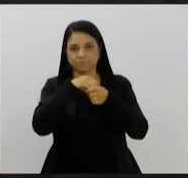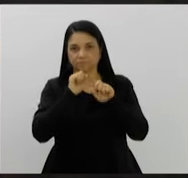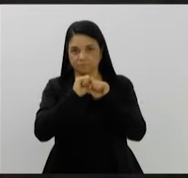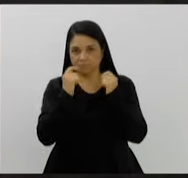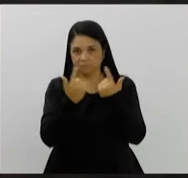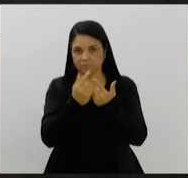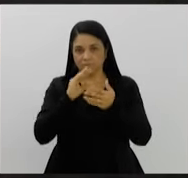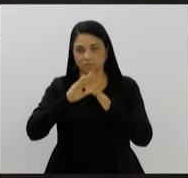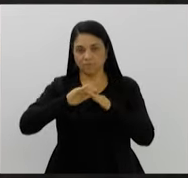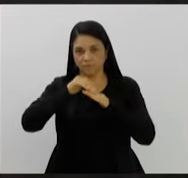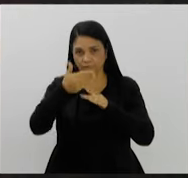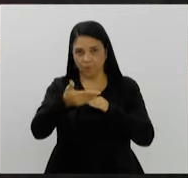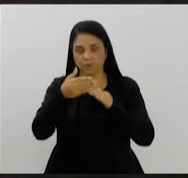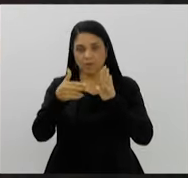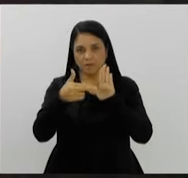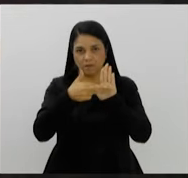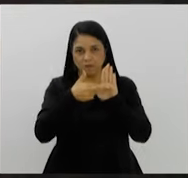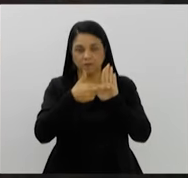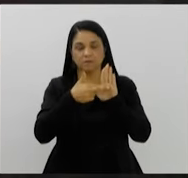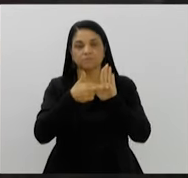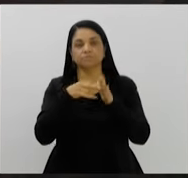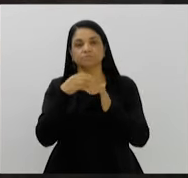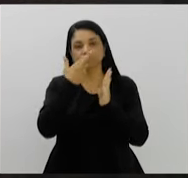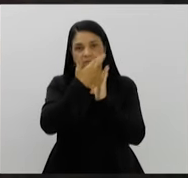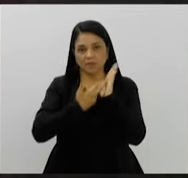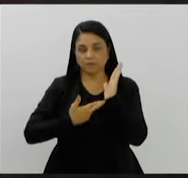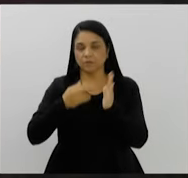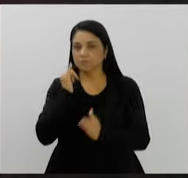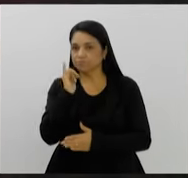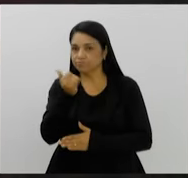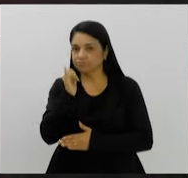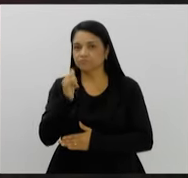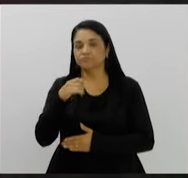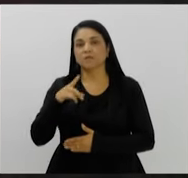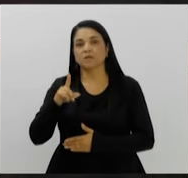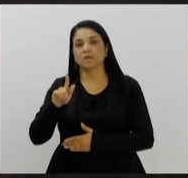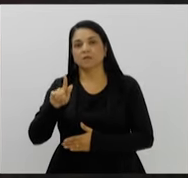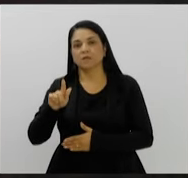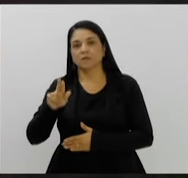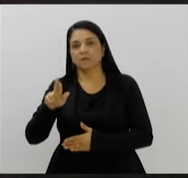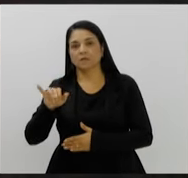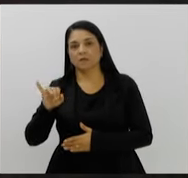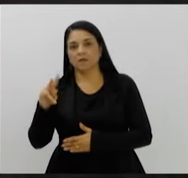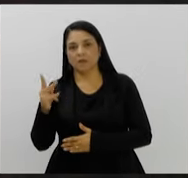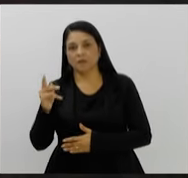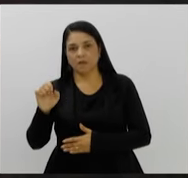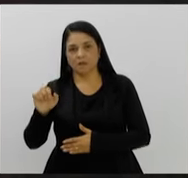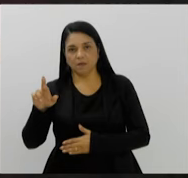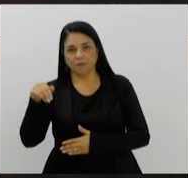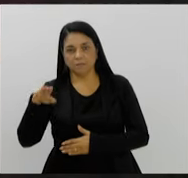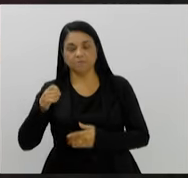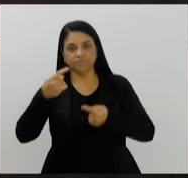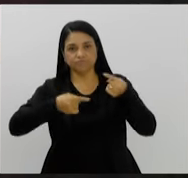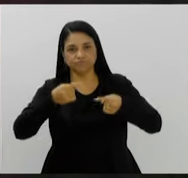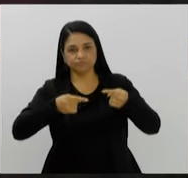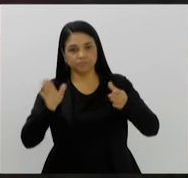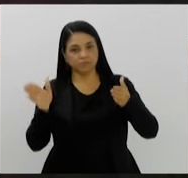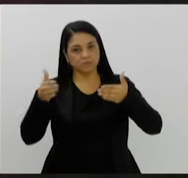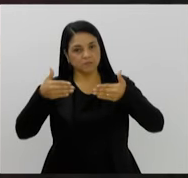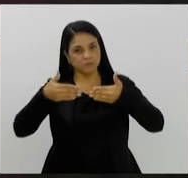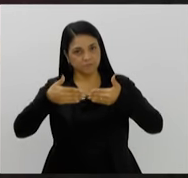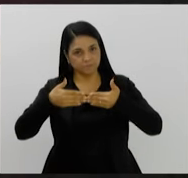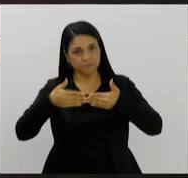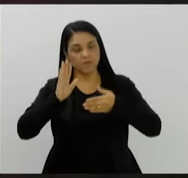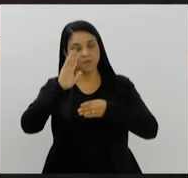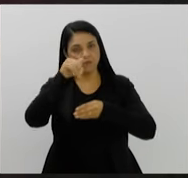favorável relatoria do deputado Guilherme de laroi em discussão não havendo Quem Queira discutir encerrada a discussão